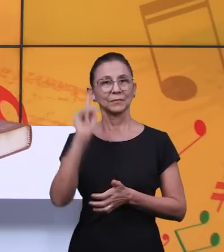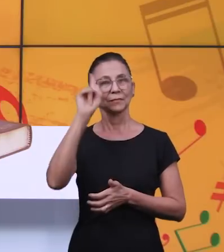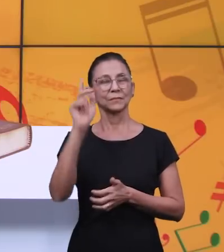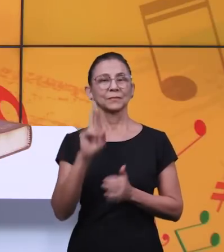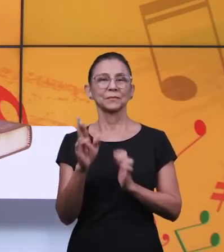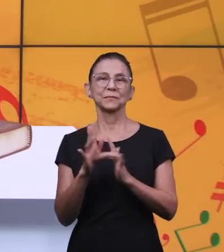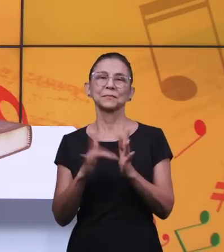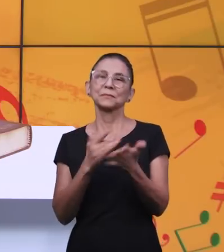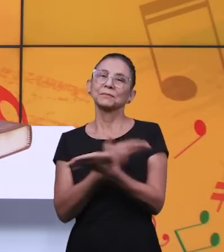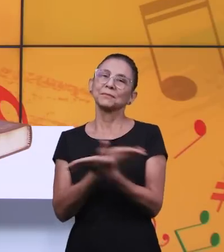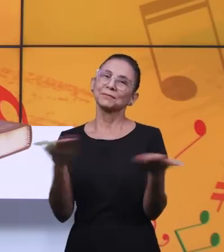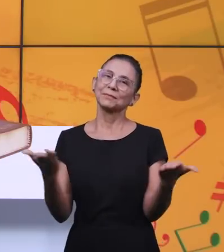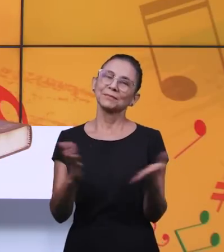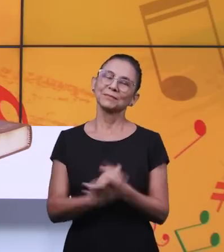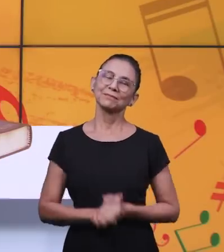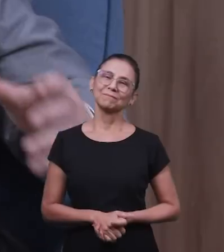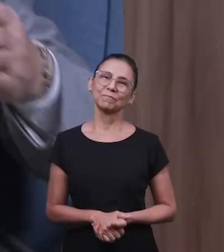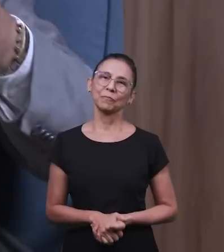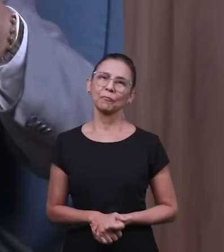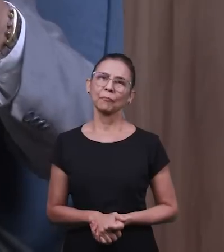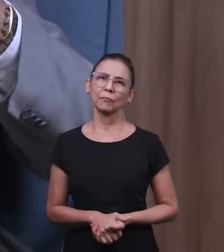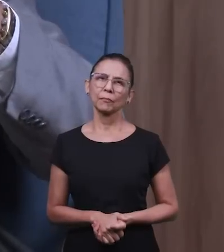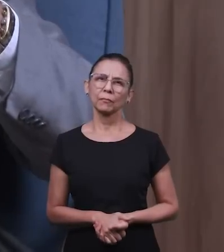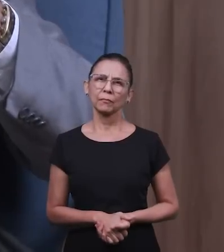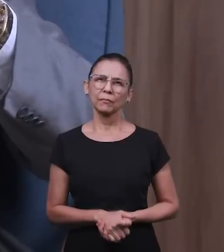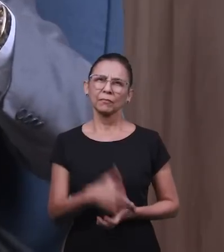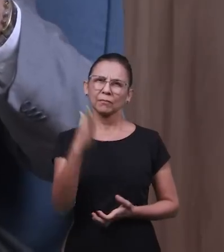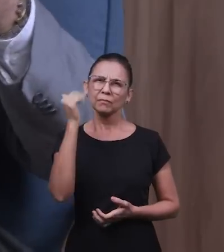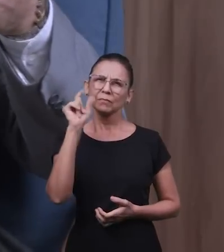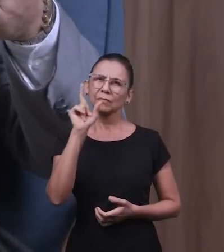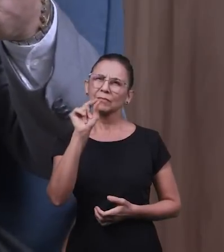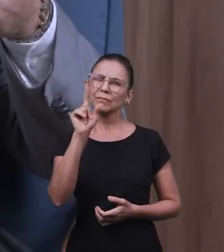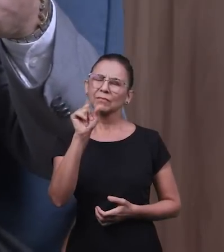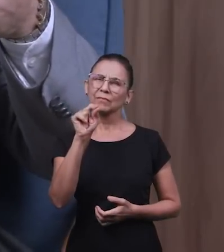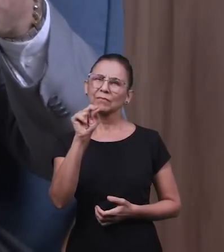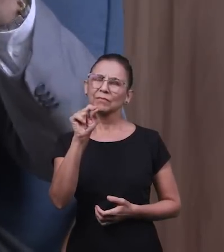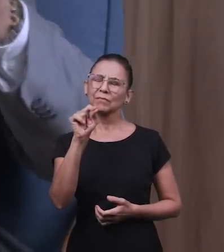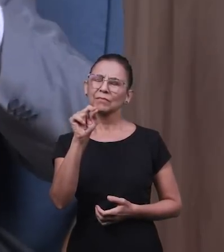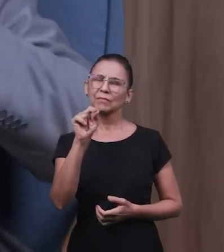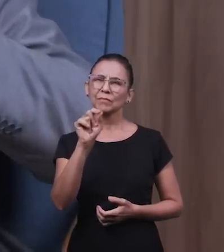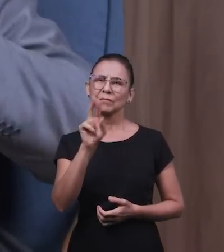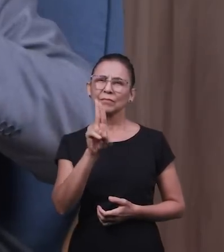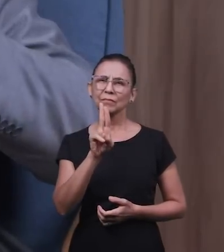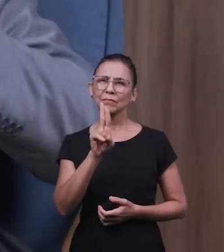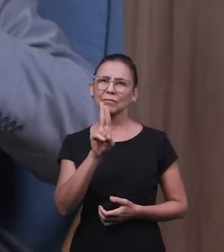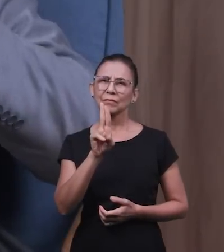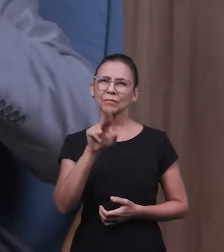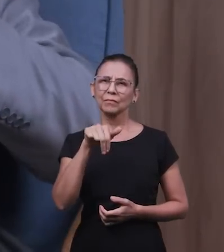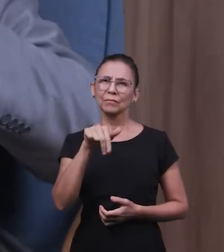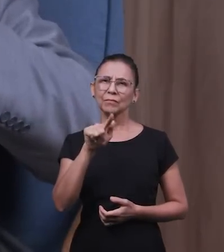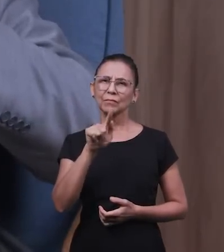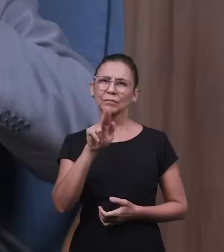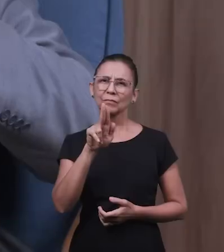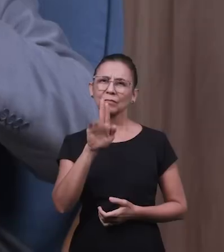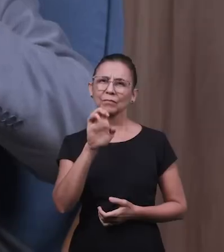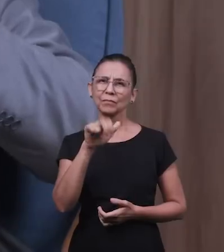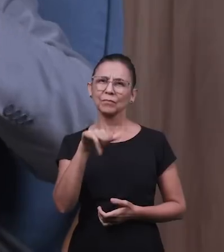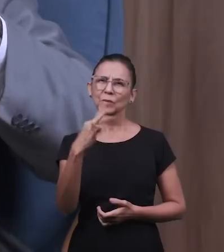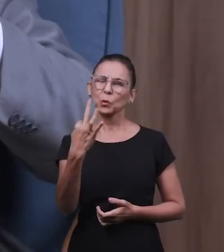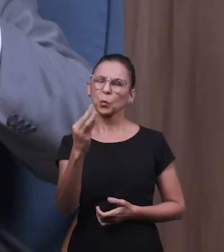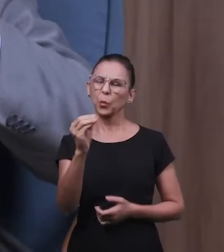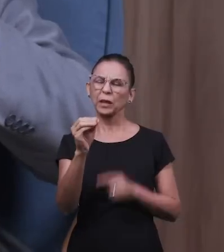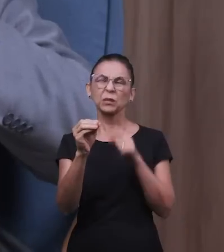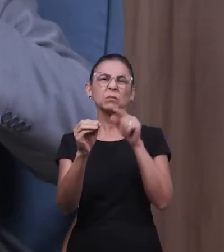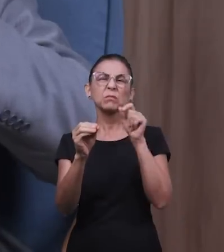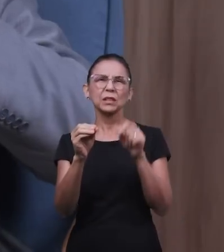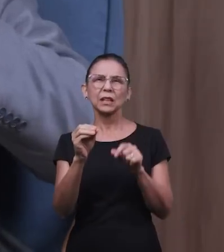todos, a paz do Senhor Jesus. Você sabe o que é unguento? É a mesma coisa que perfume, mas um